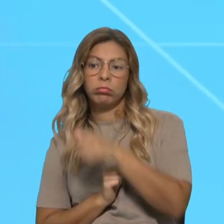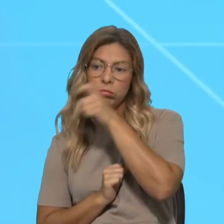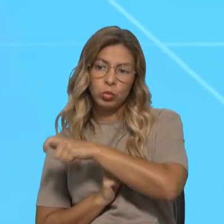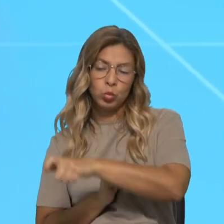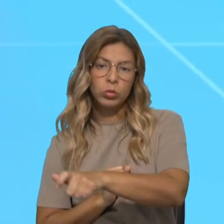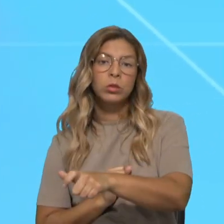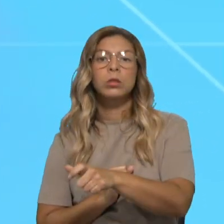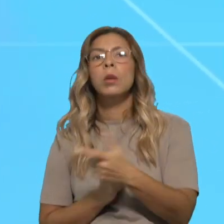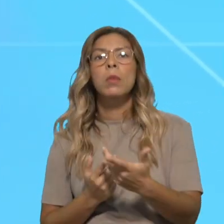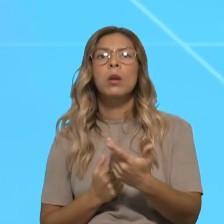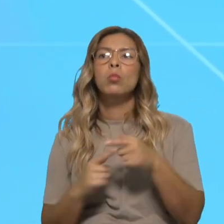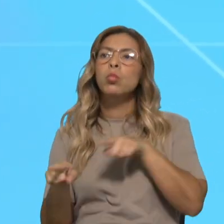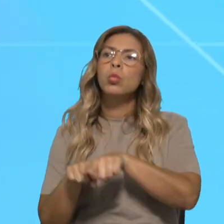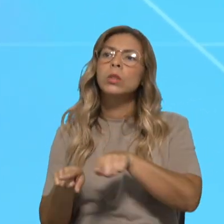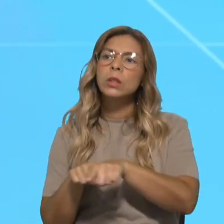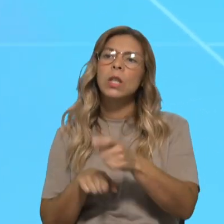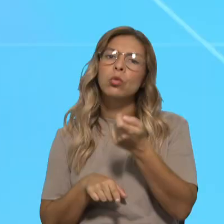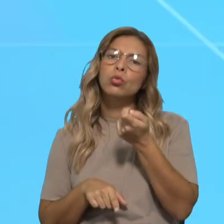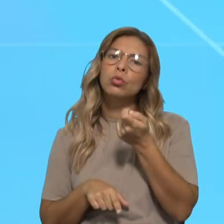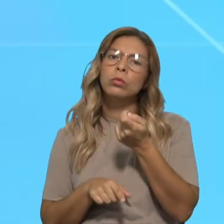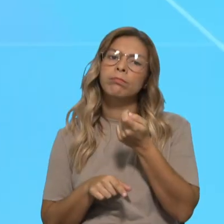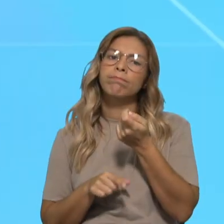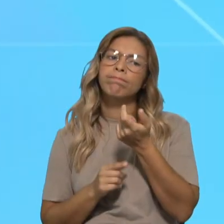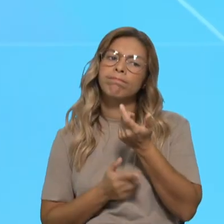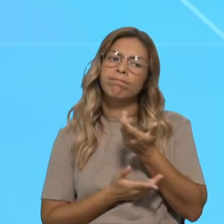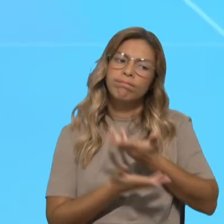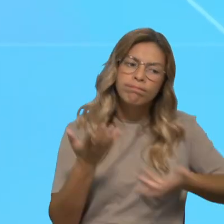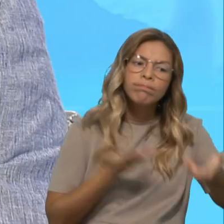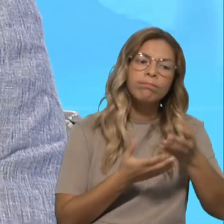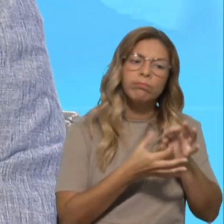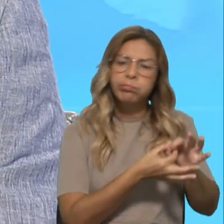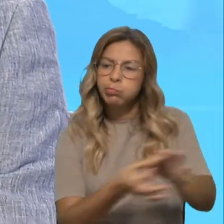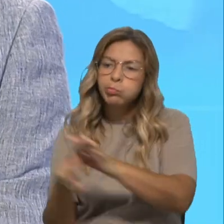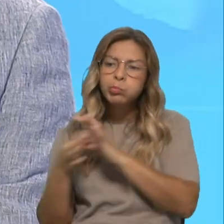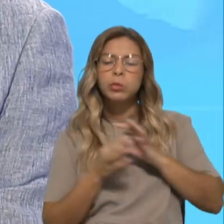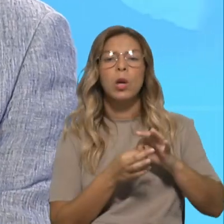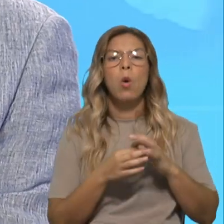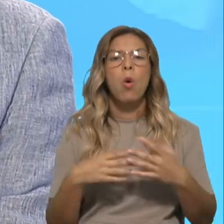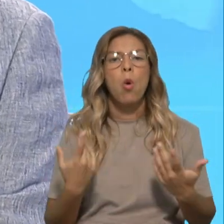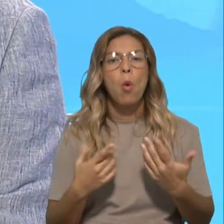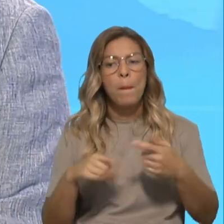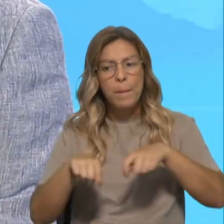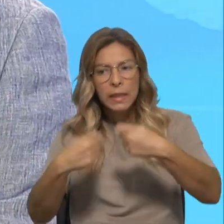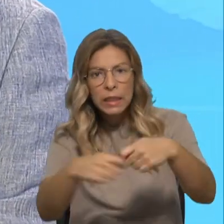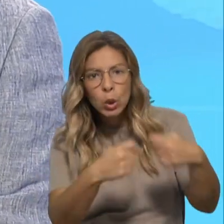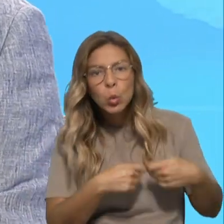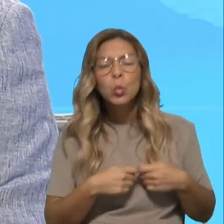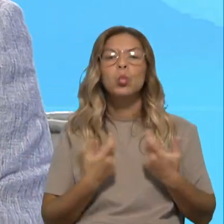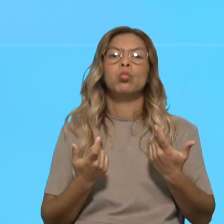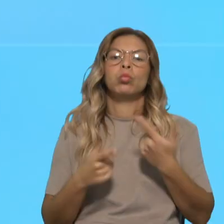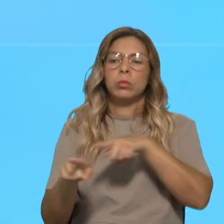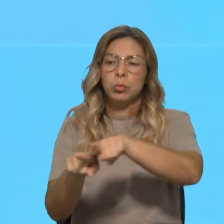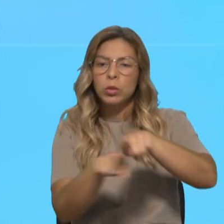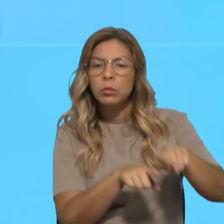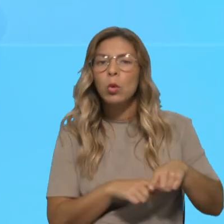política acaba por estar um bocadinho arrumada em famílias políticas, em partidos, com agendas,